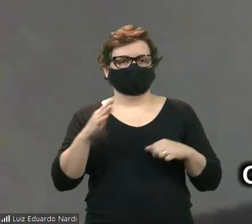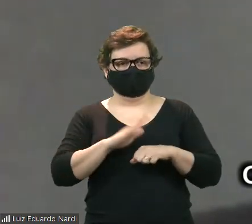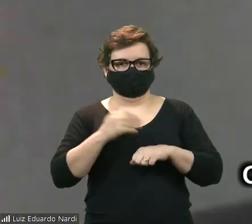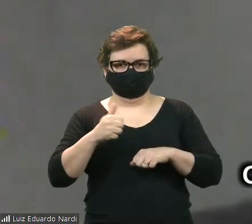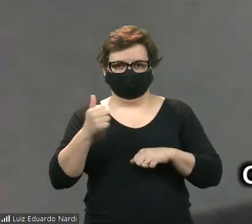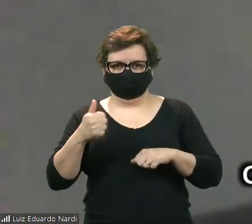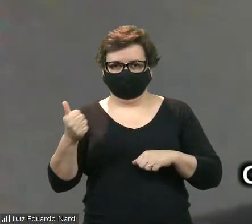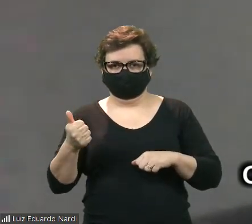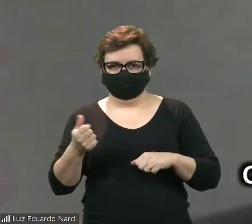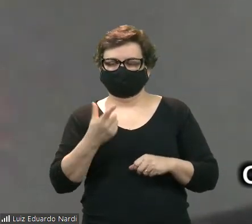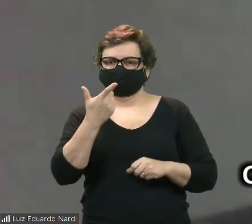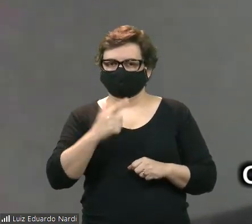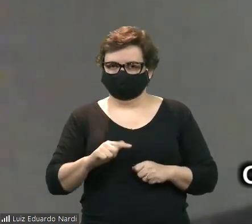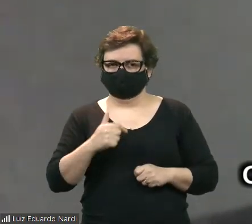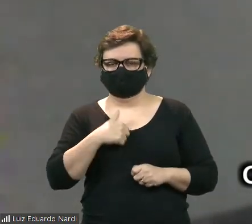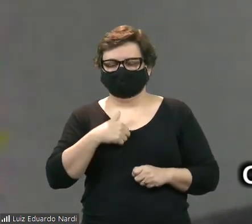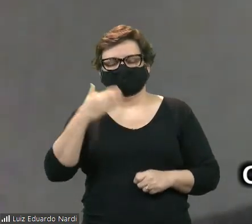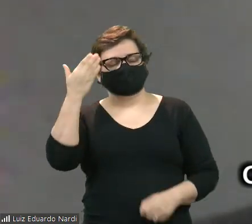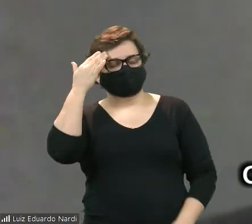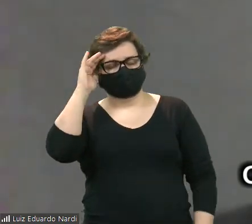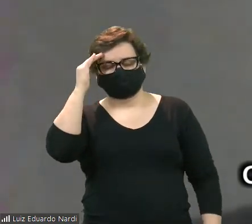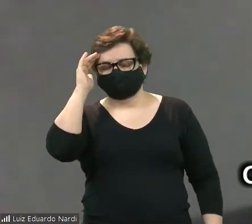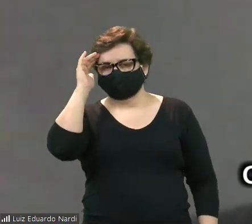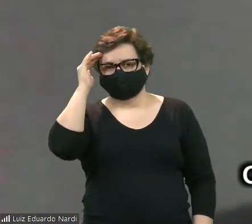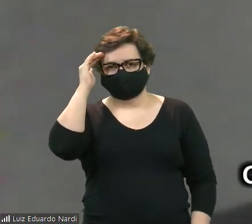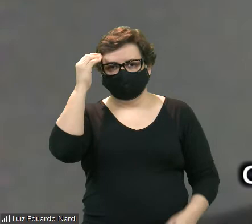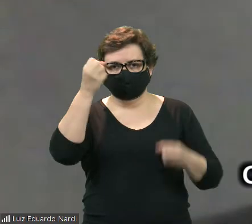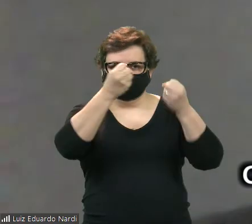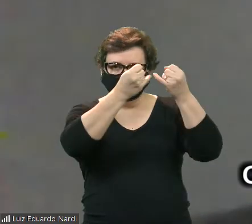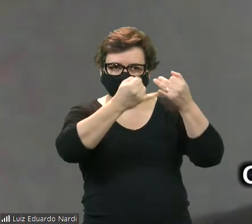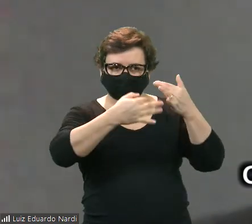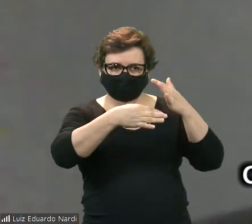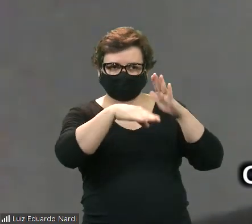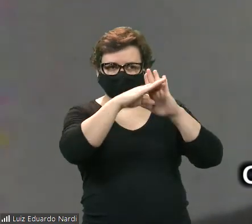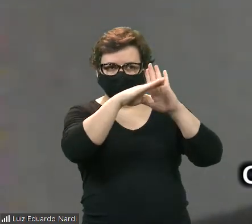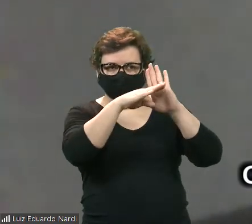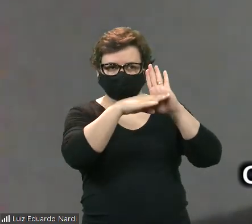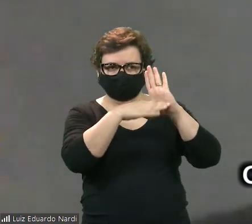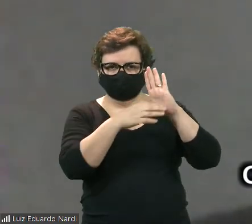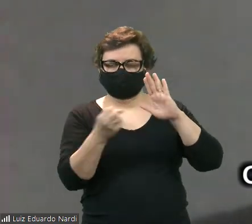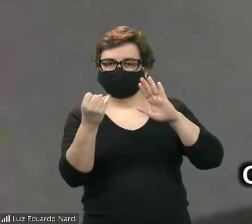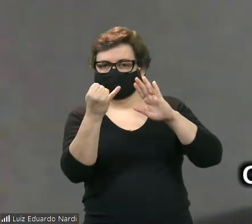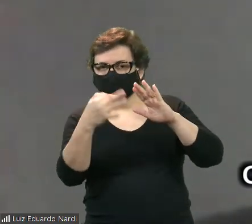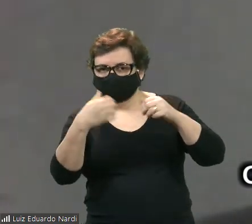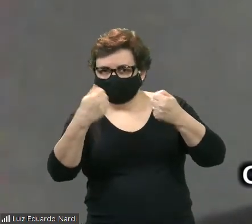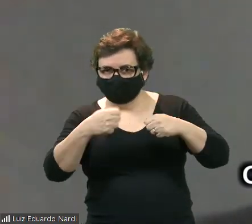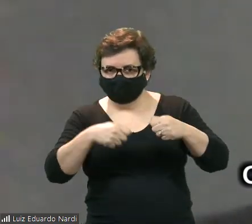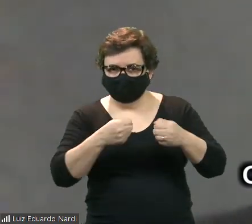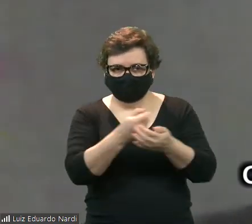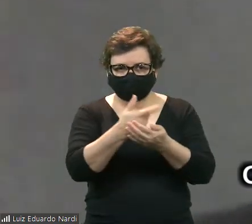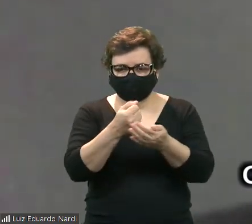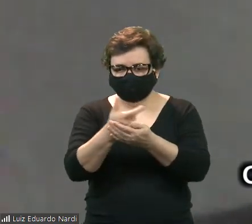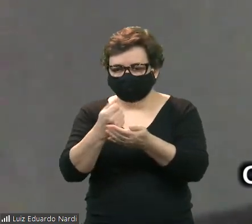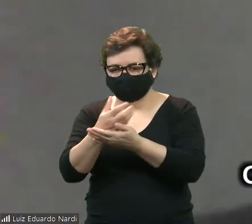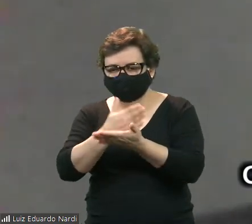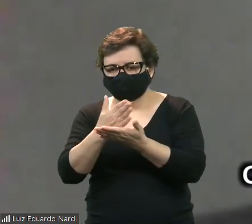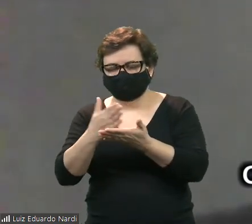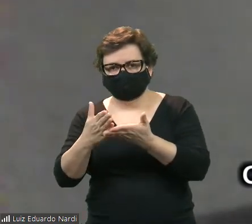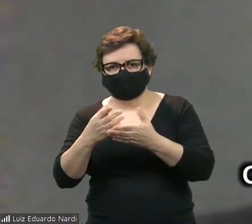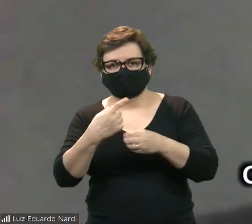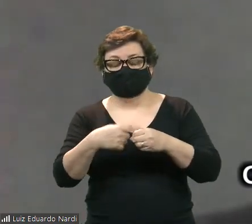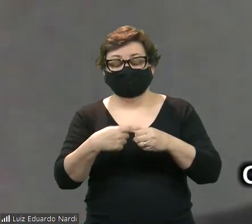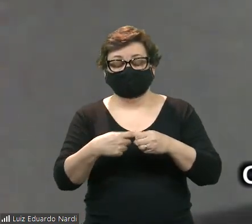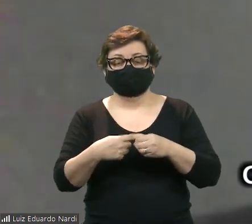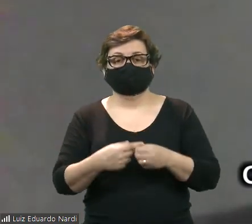Repito, não entendi o critério que determina quanto tem que aportar cada município. porque é um